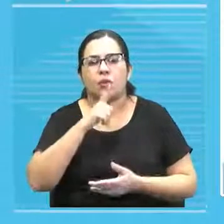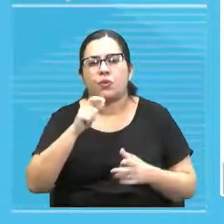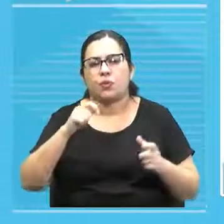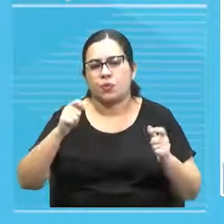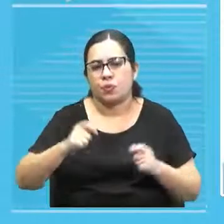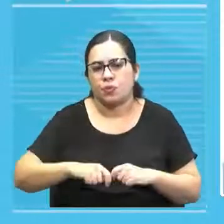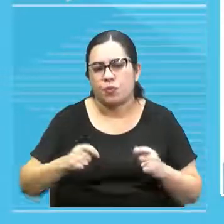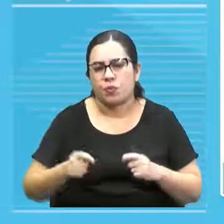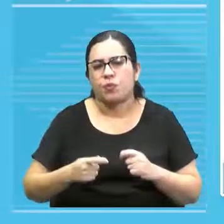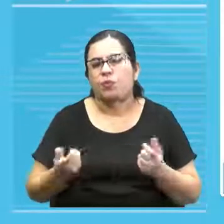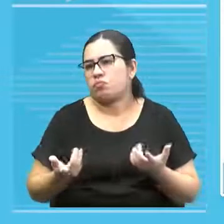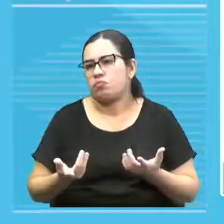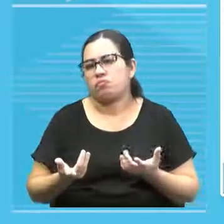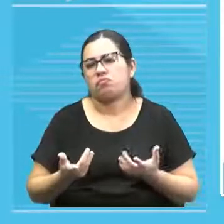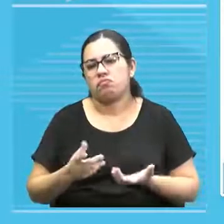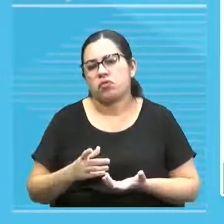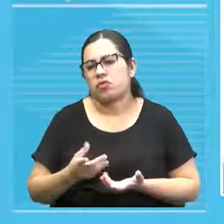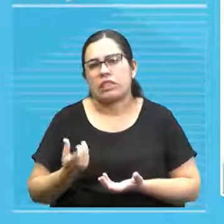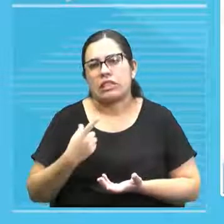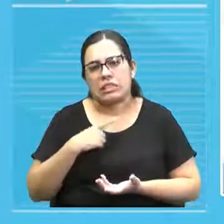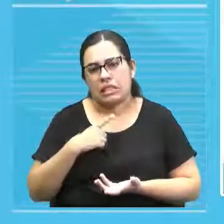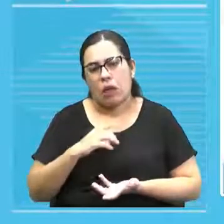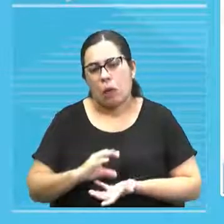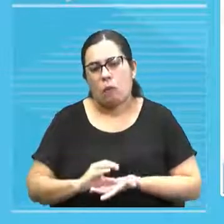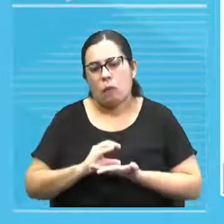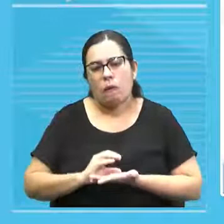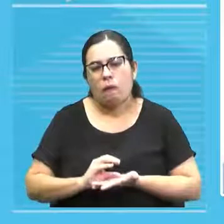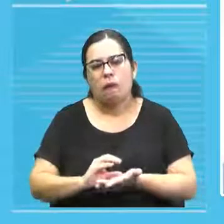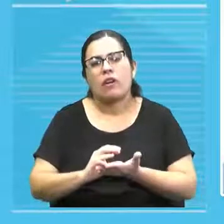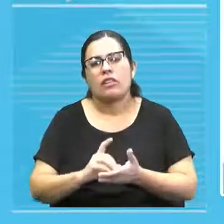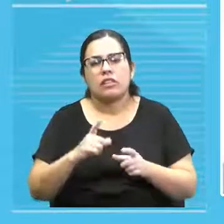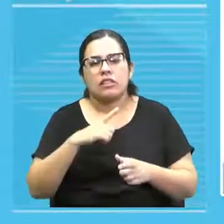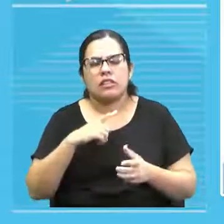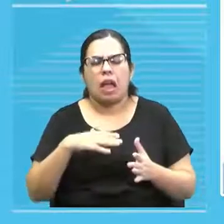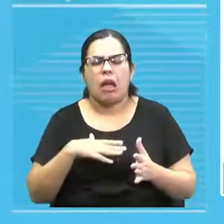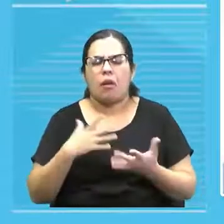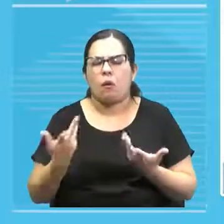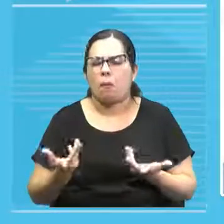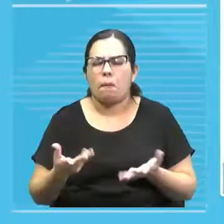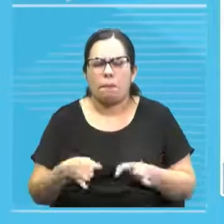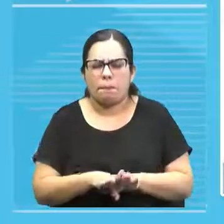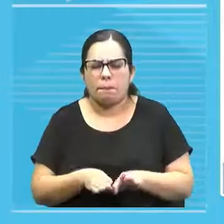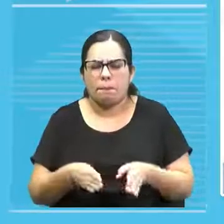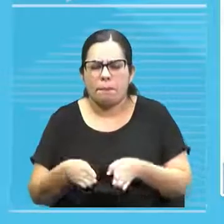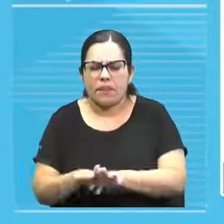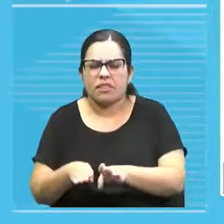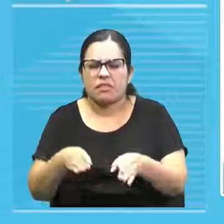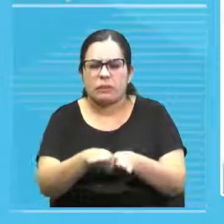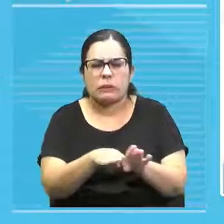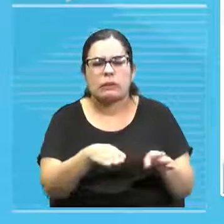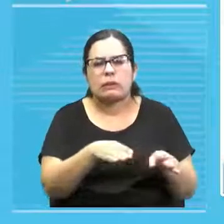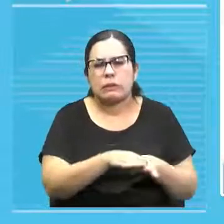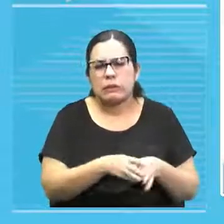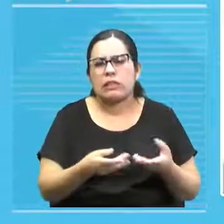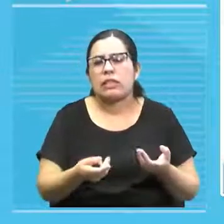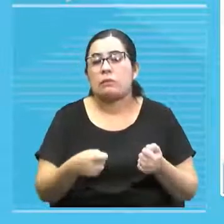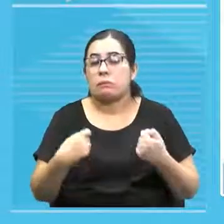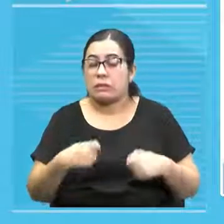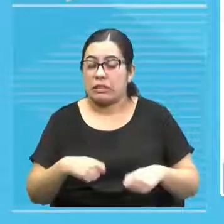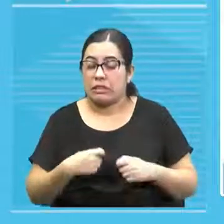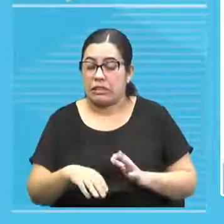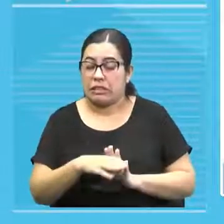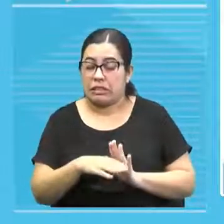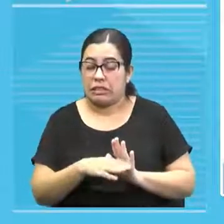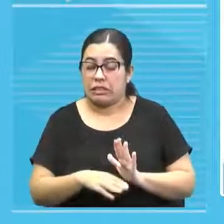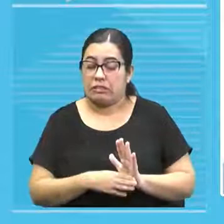até a volta é tem uma série de restrições e de questões que tem que ser observadas